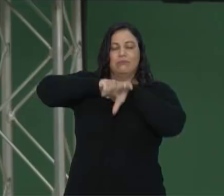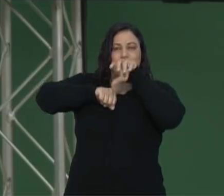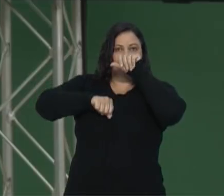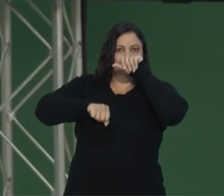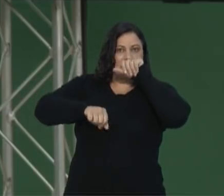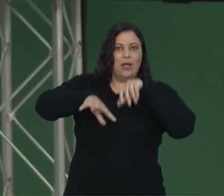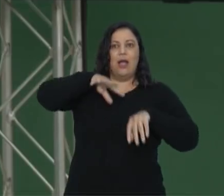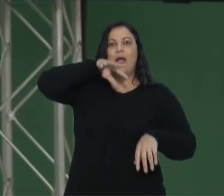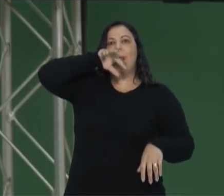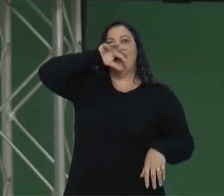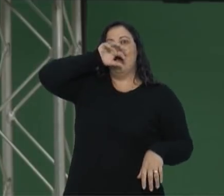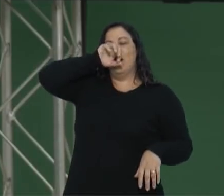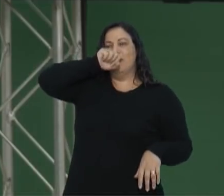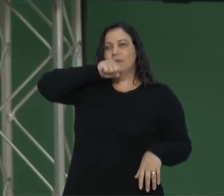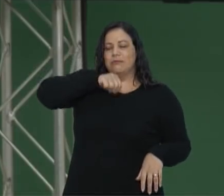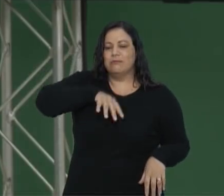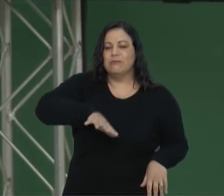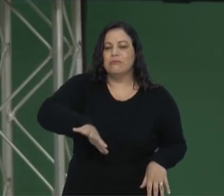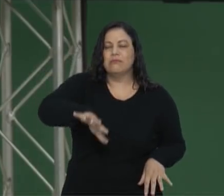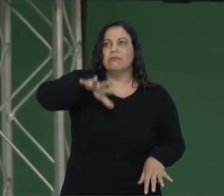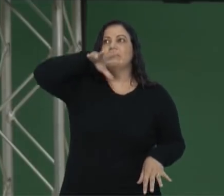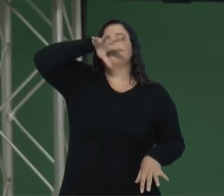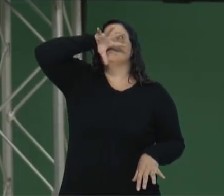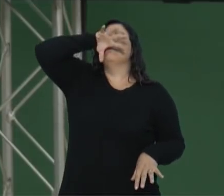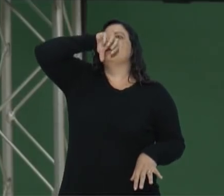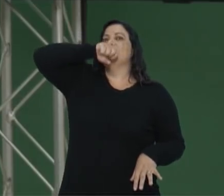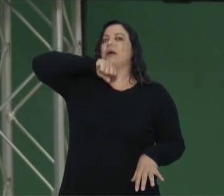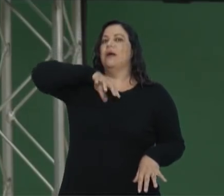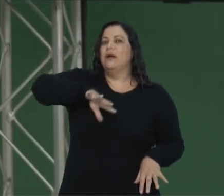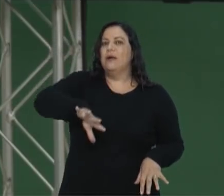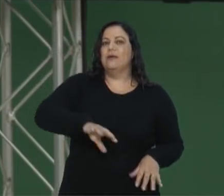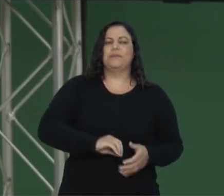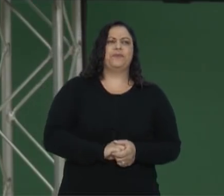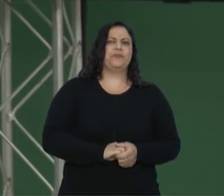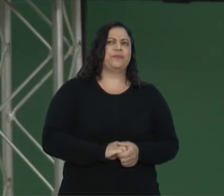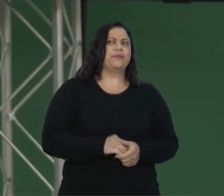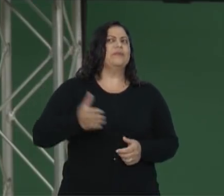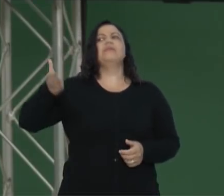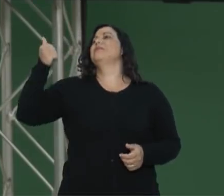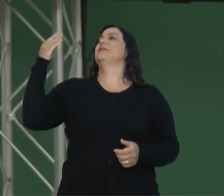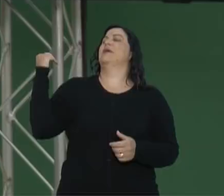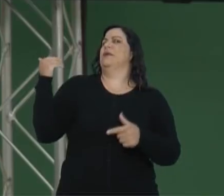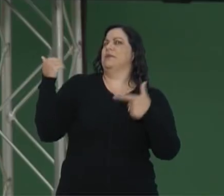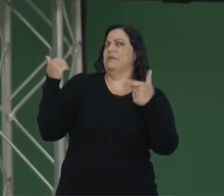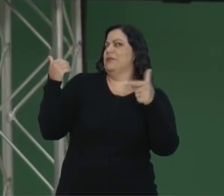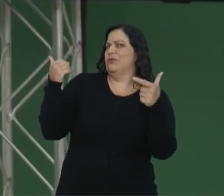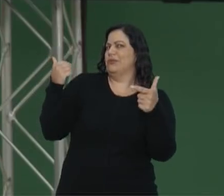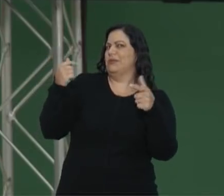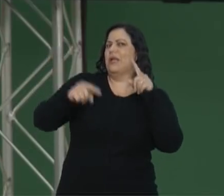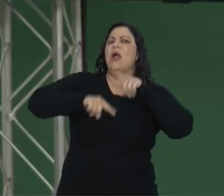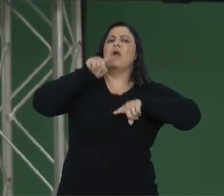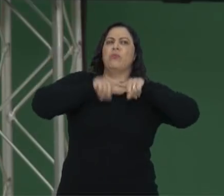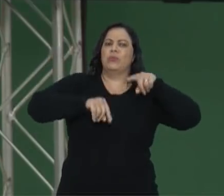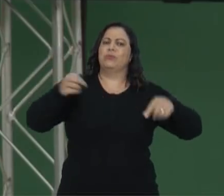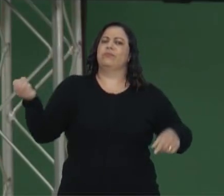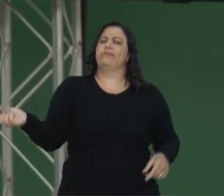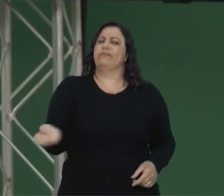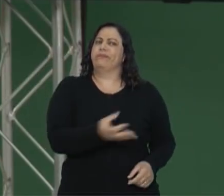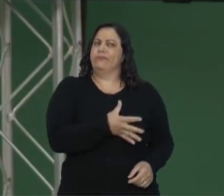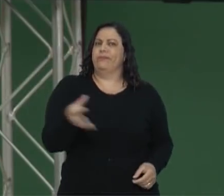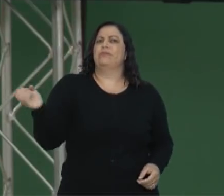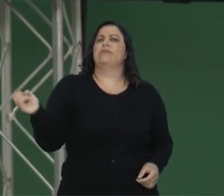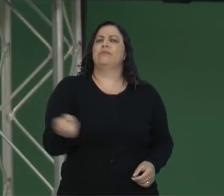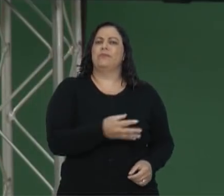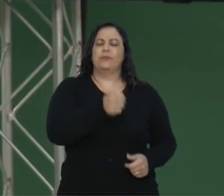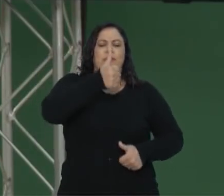essa conversão? Ela produziu oxigênio, mas não tinha antes. Então, produziu algo novo, transformação